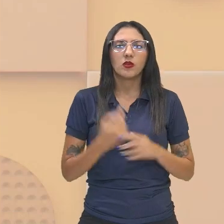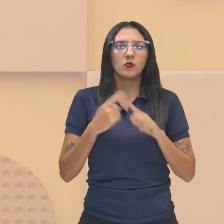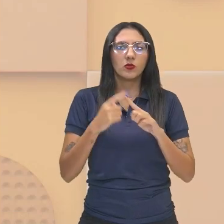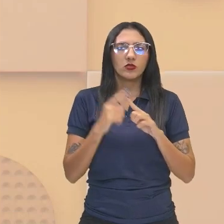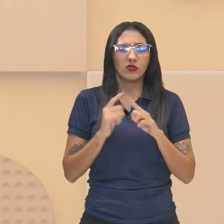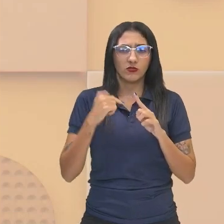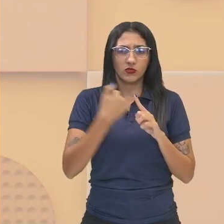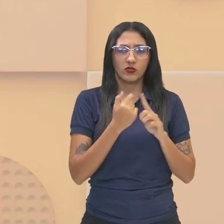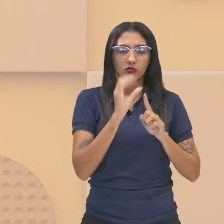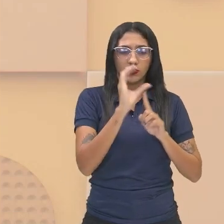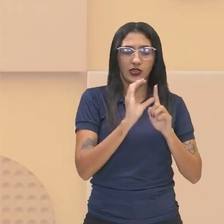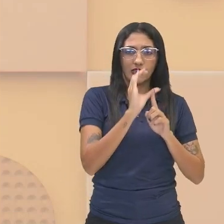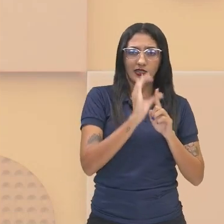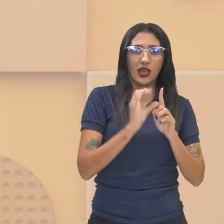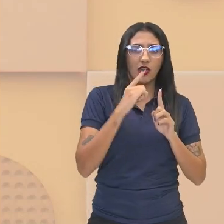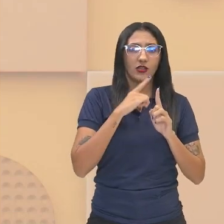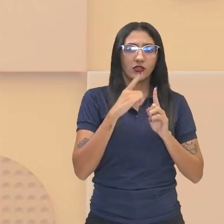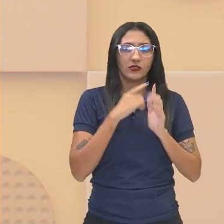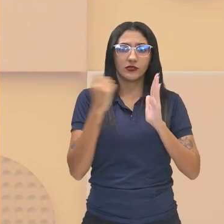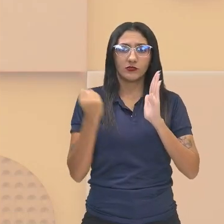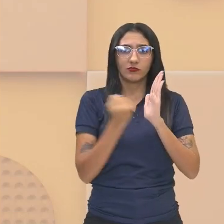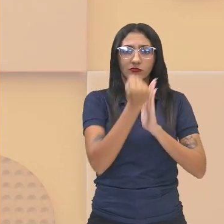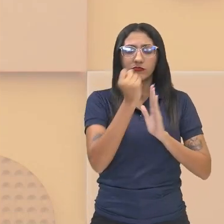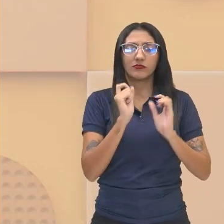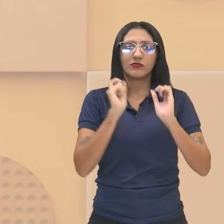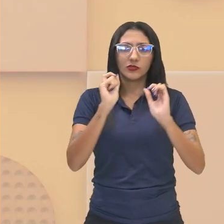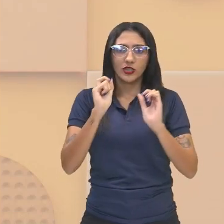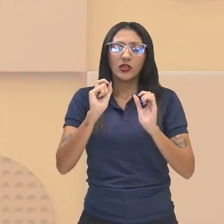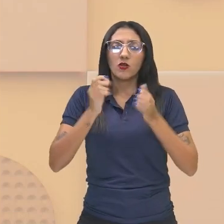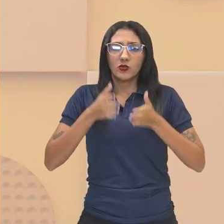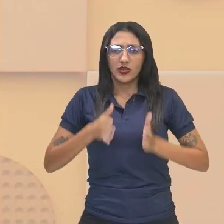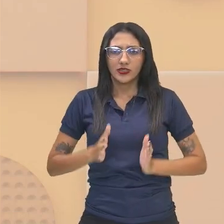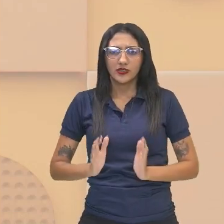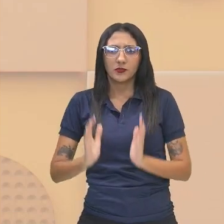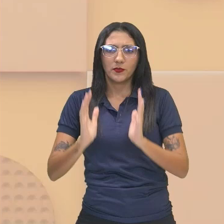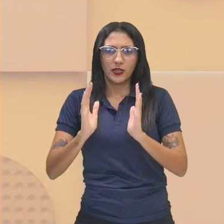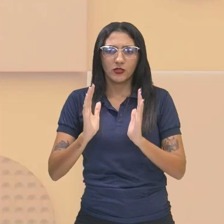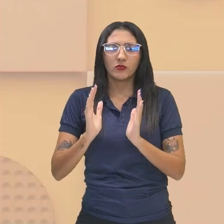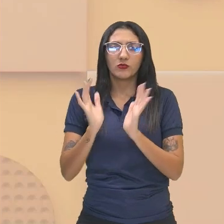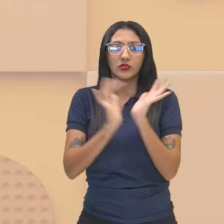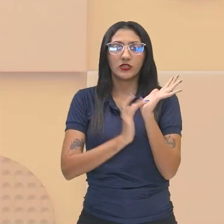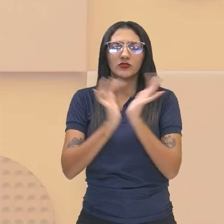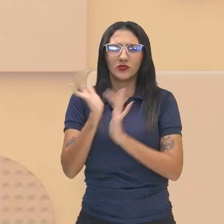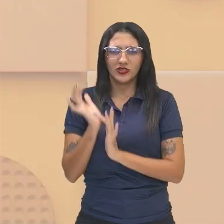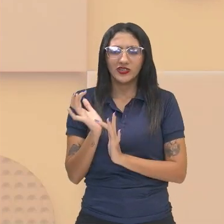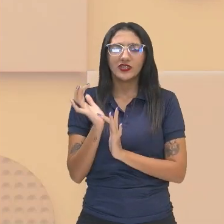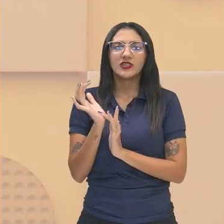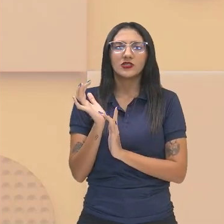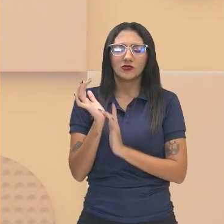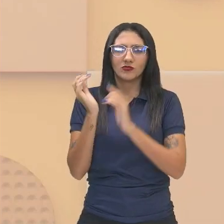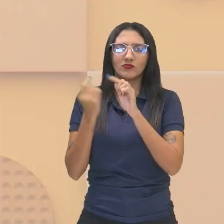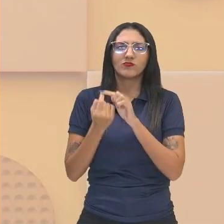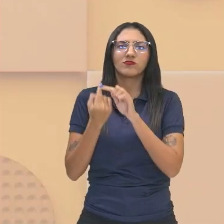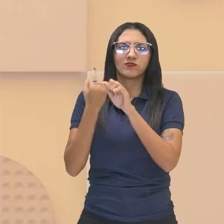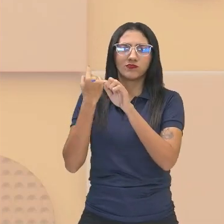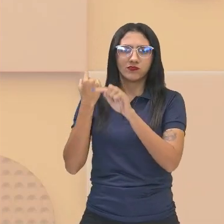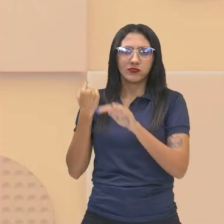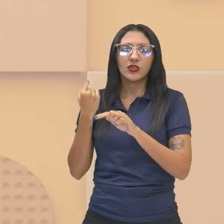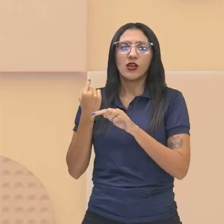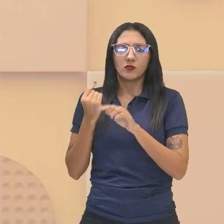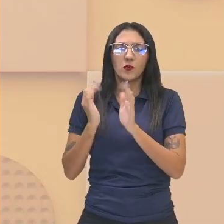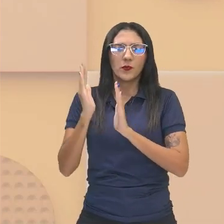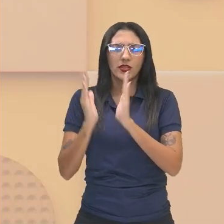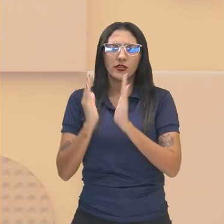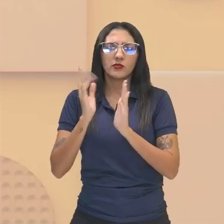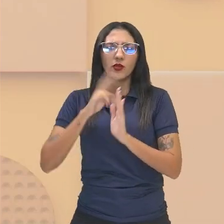calendário ele é marcado, então, aí pelo nascimento de Jesus, né, Cristo, a forte religiosidade do período